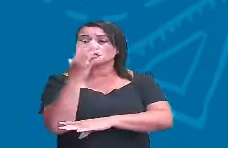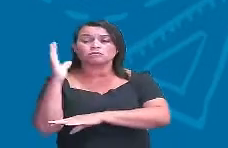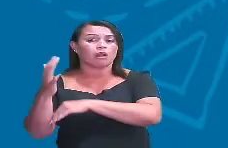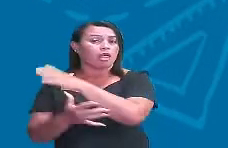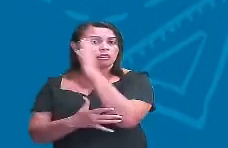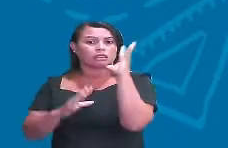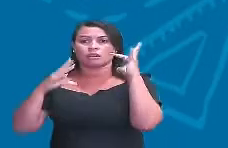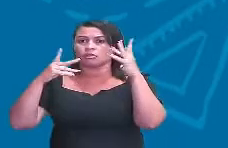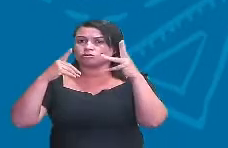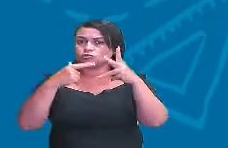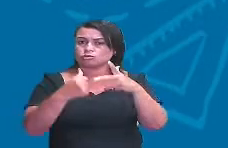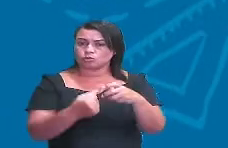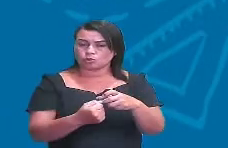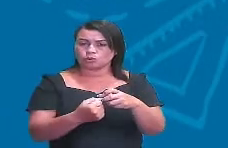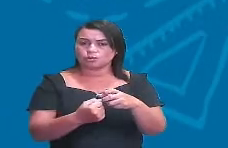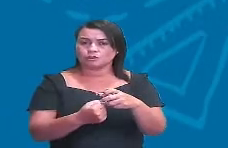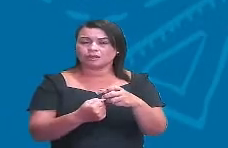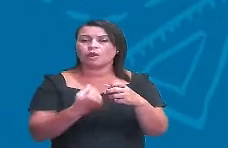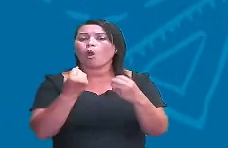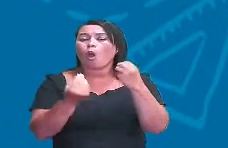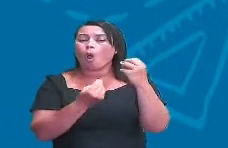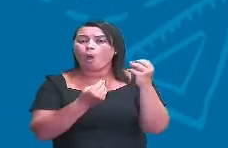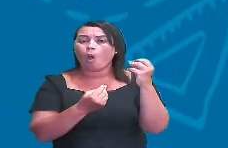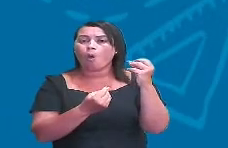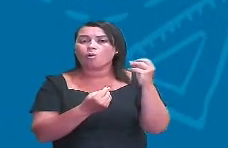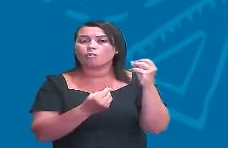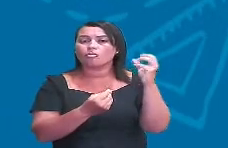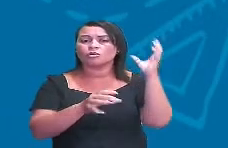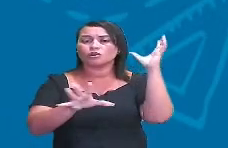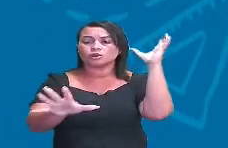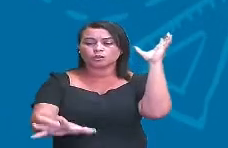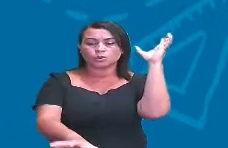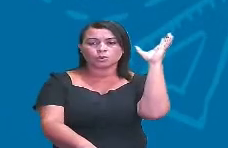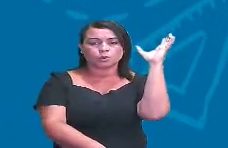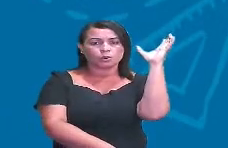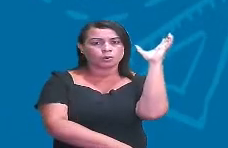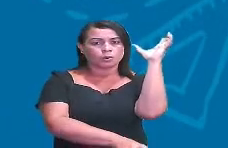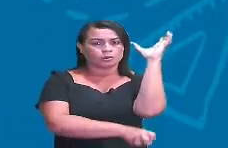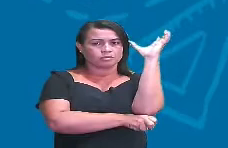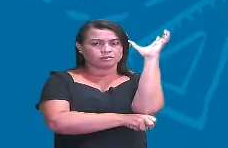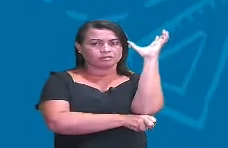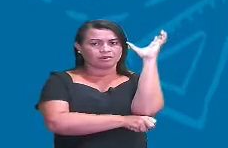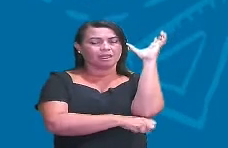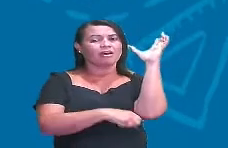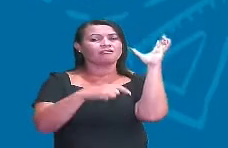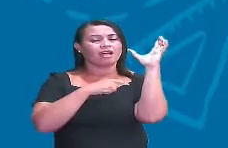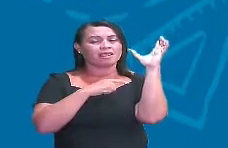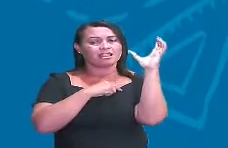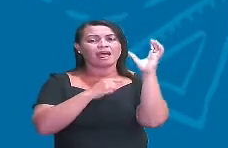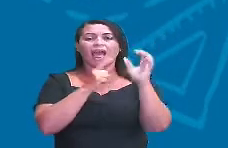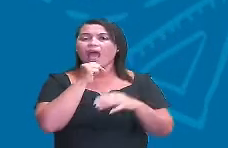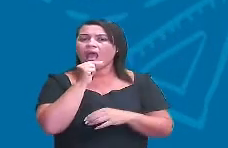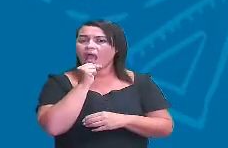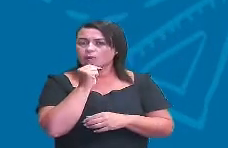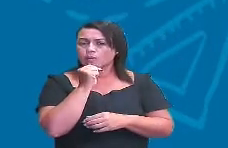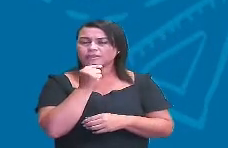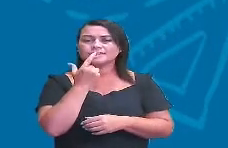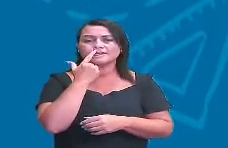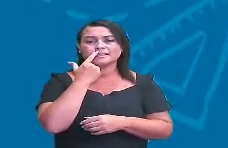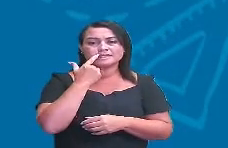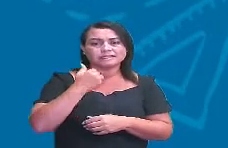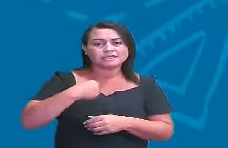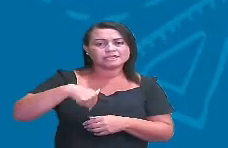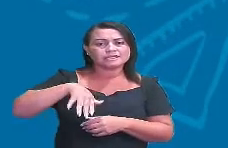e vão sugar do solo da terra água e sais minerais. E através da energia do